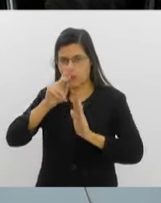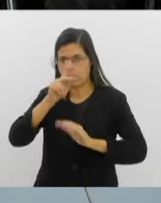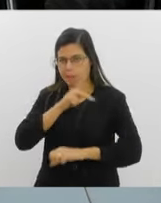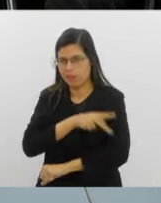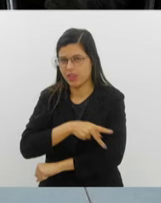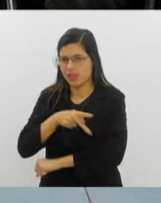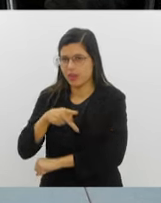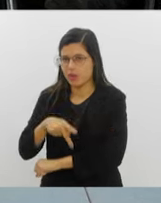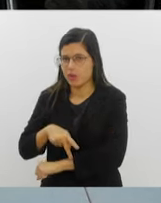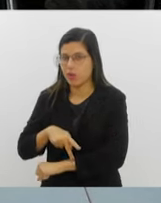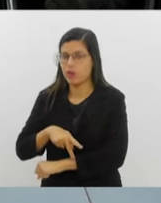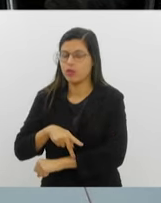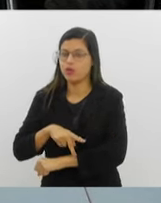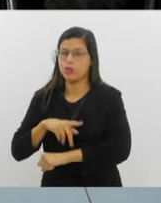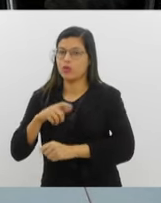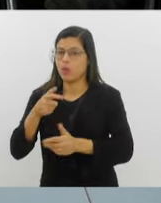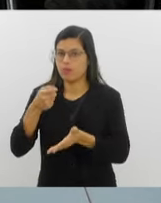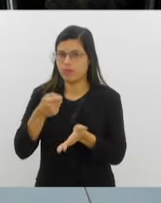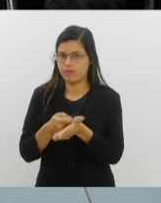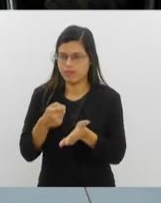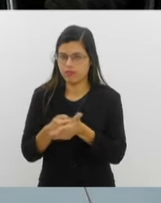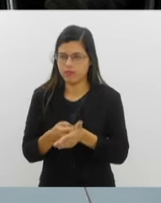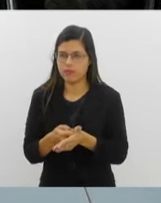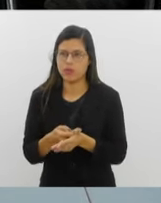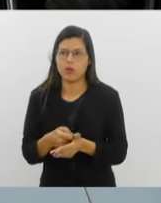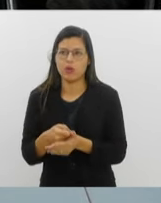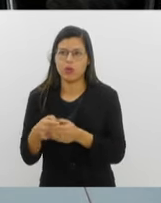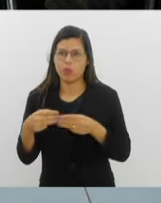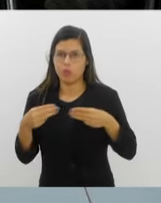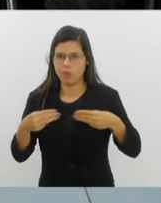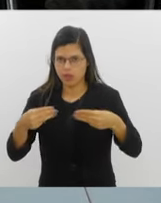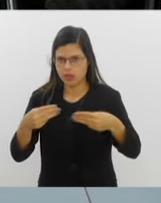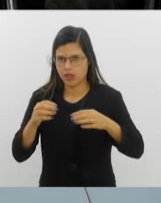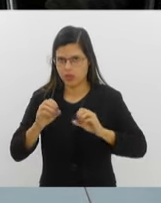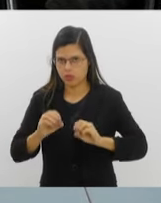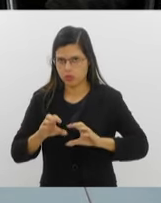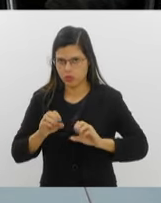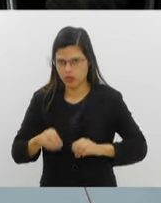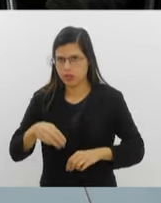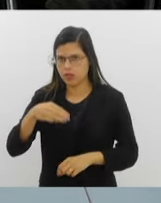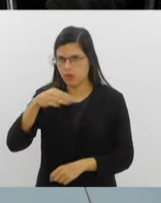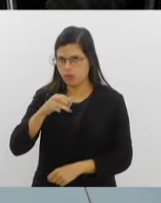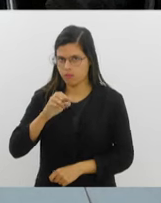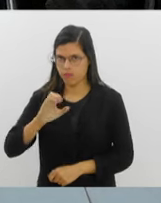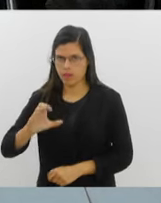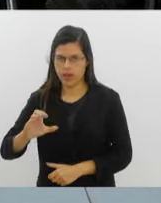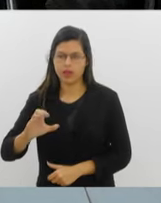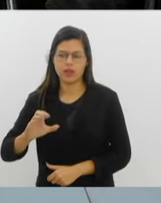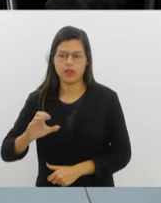uma determinação do Ministério de Educação, MEC.